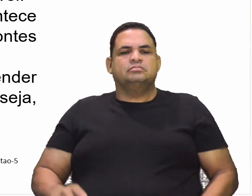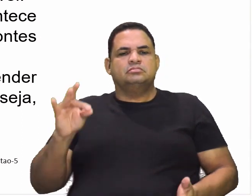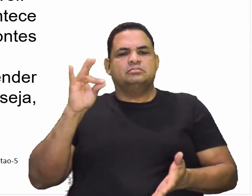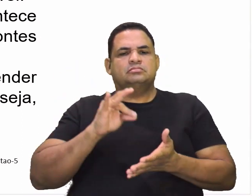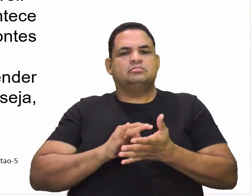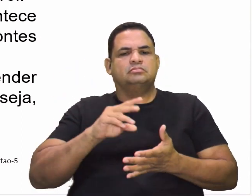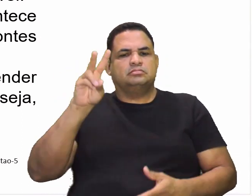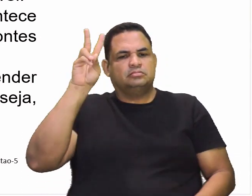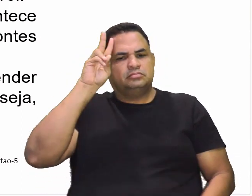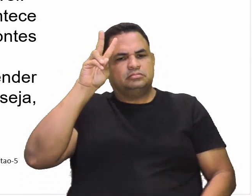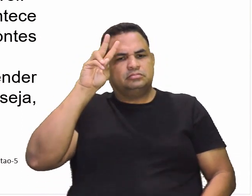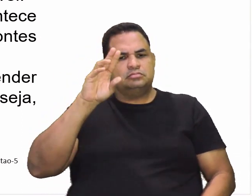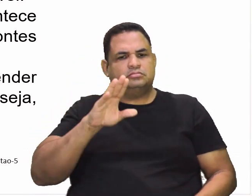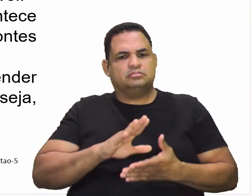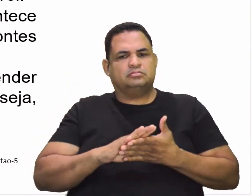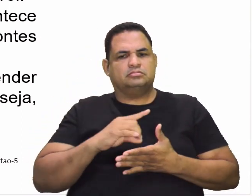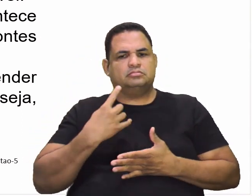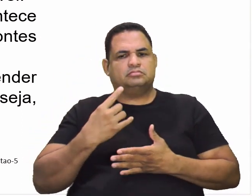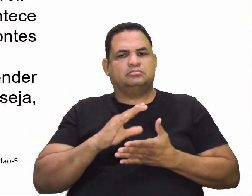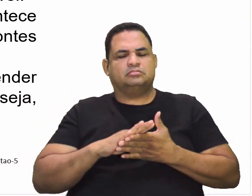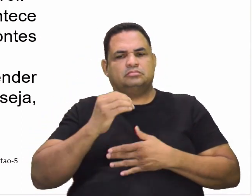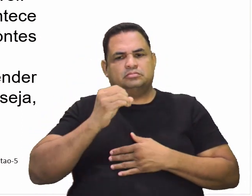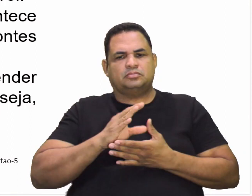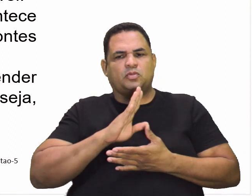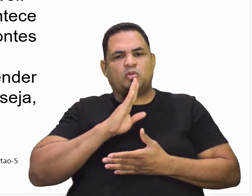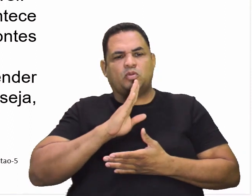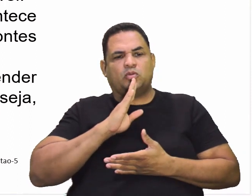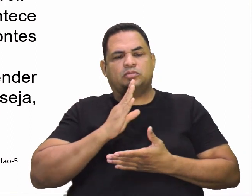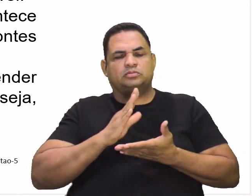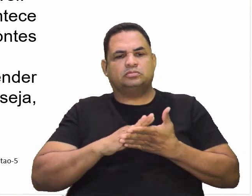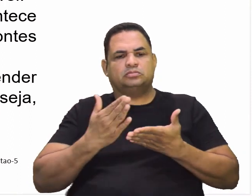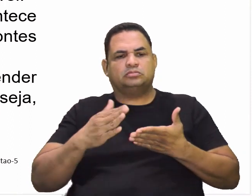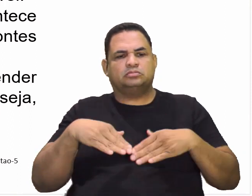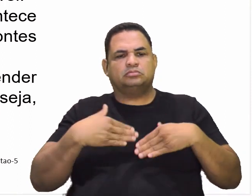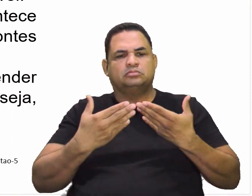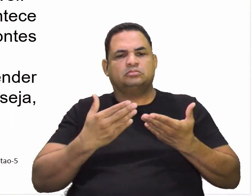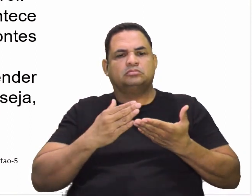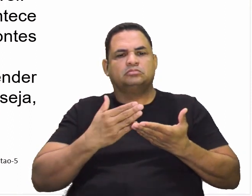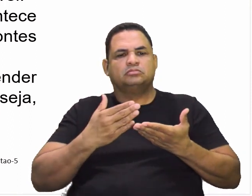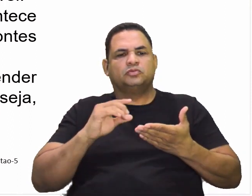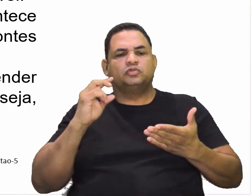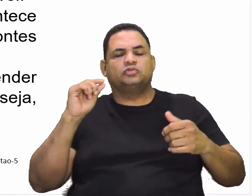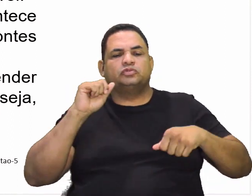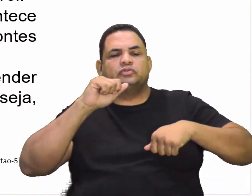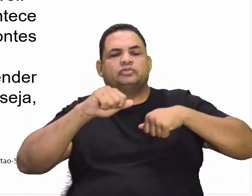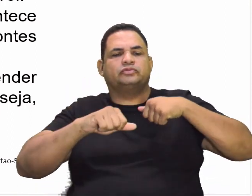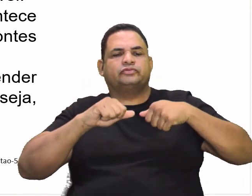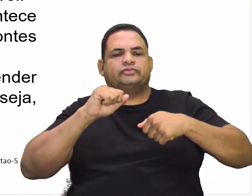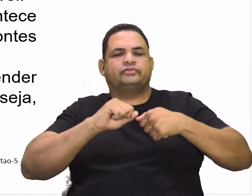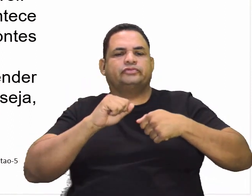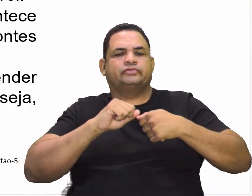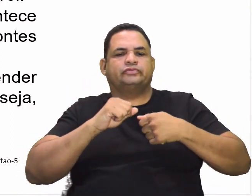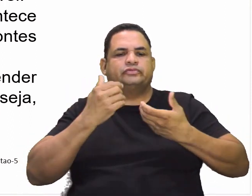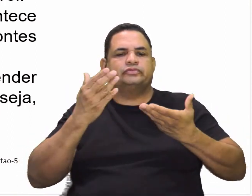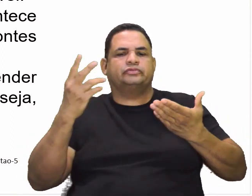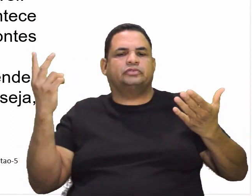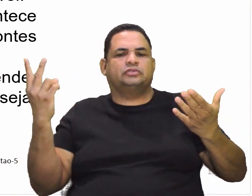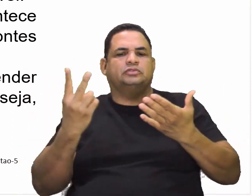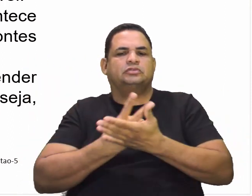Os fatos históricos só podem ser reconhecidos nas ações dos